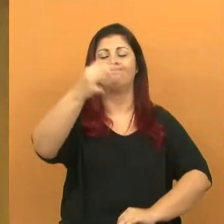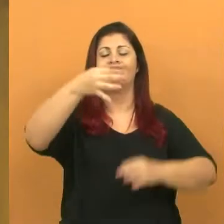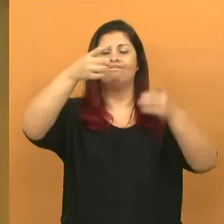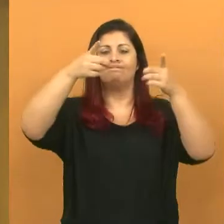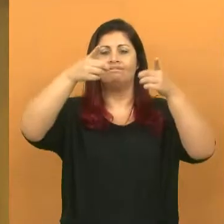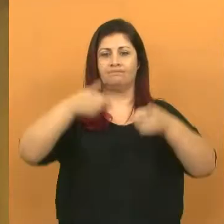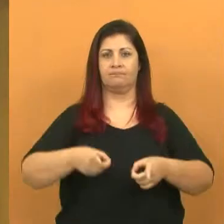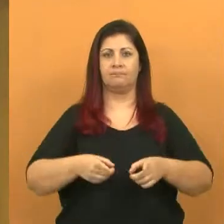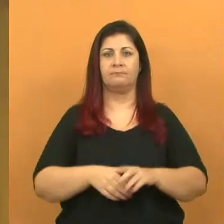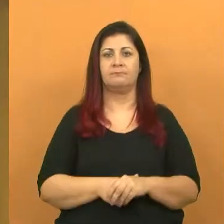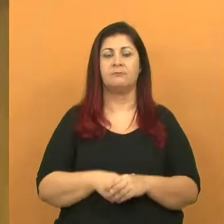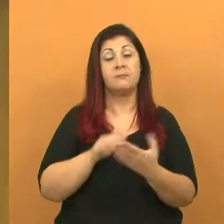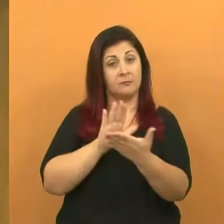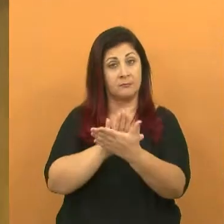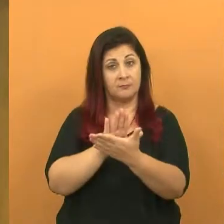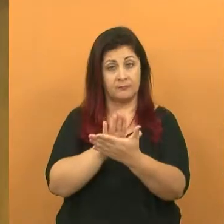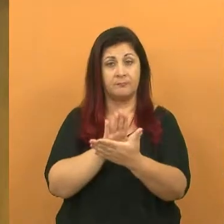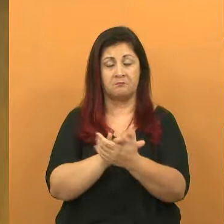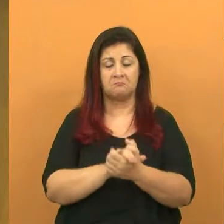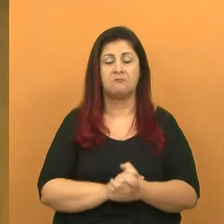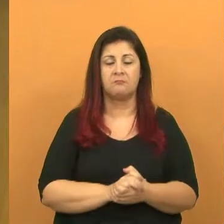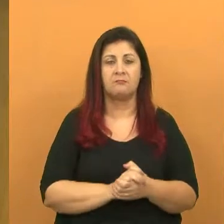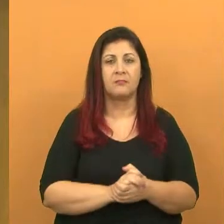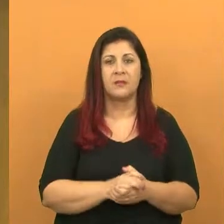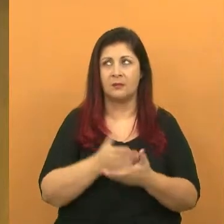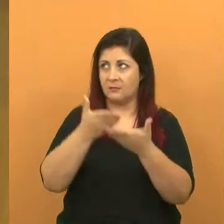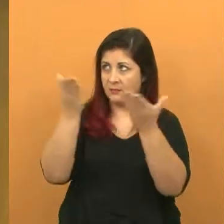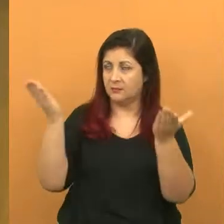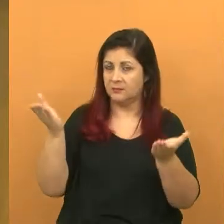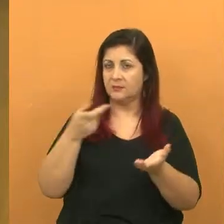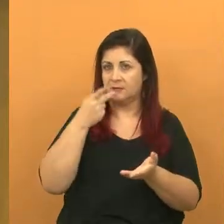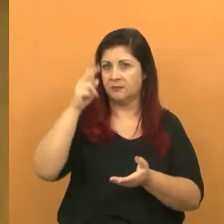na nossa cidade. Parabéns pela atividade de vocês.